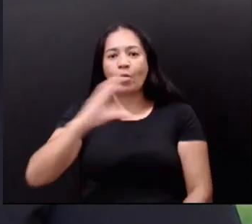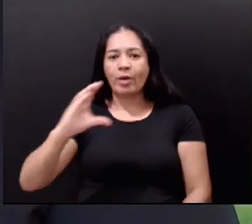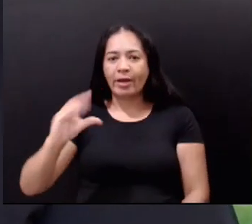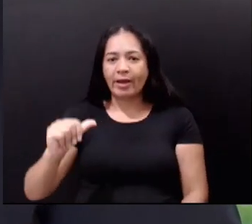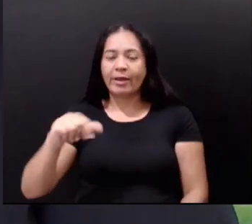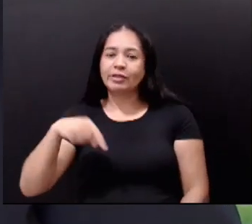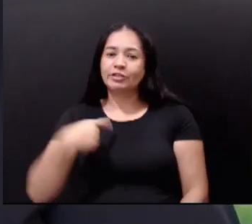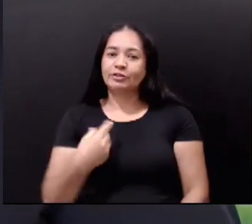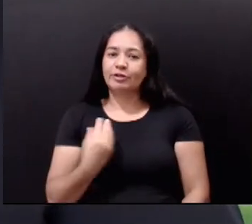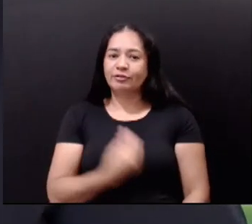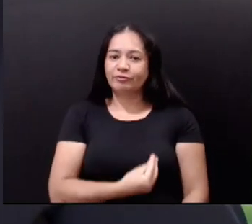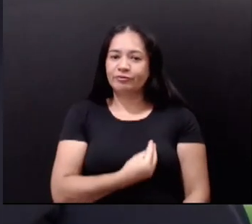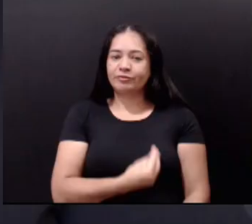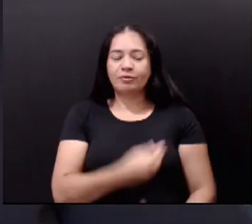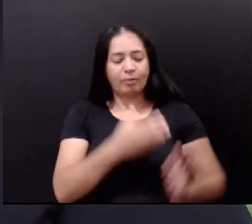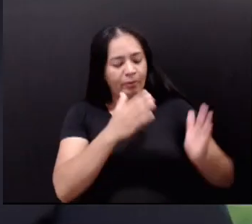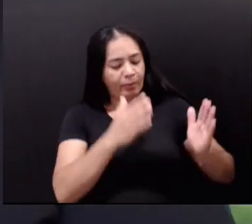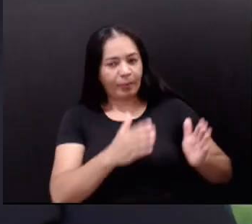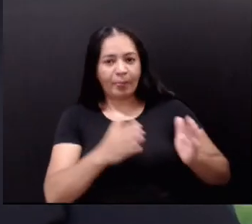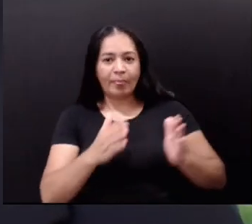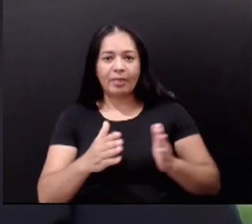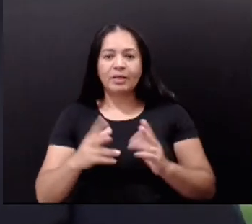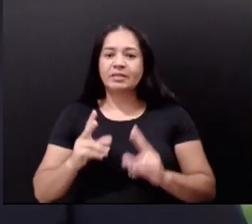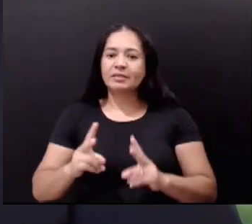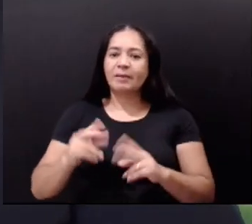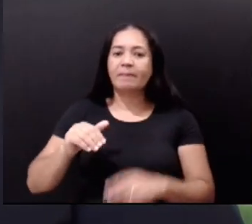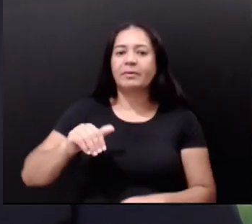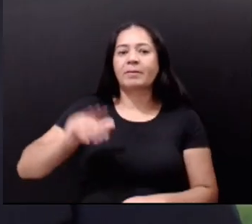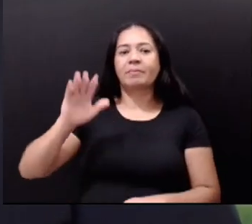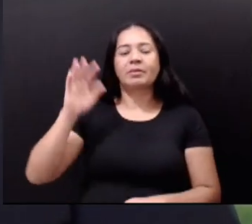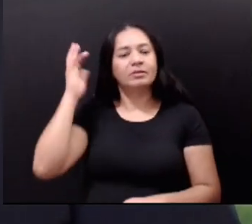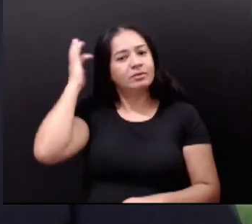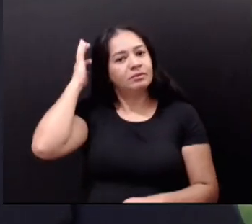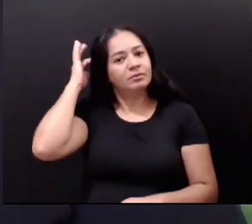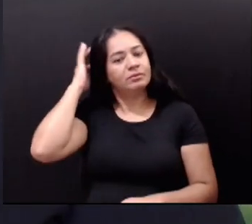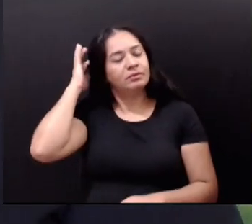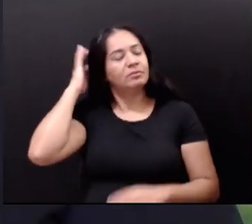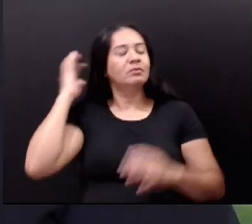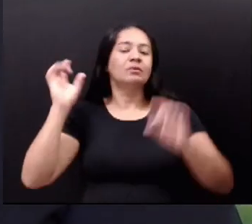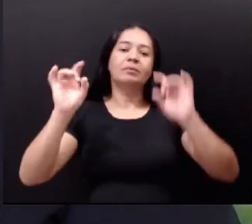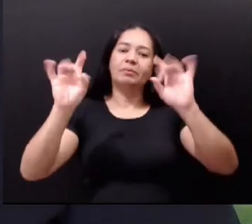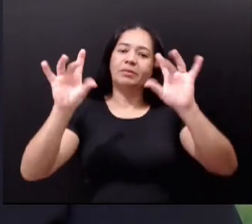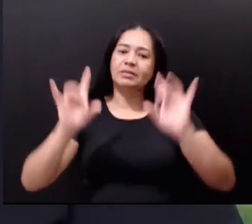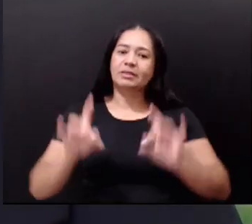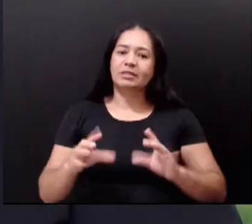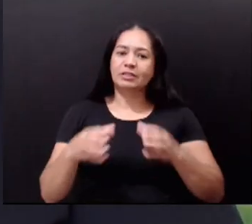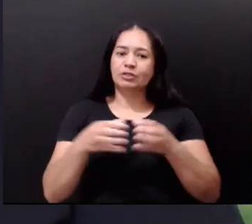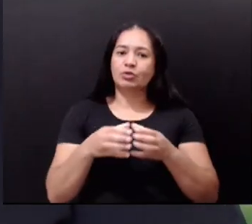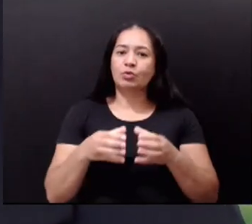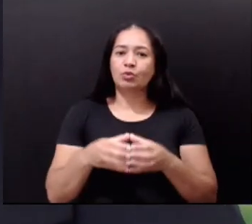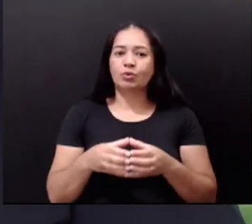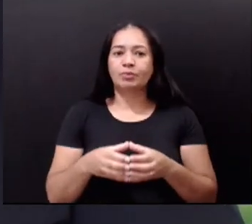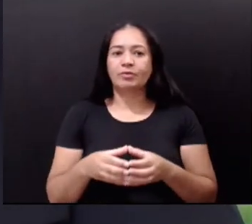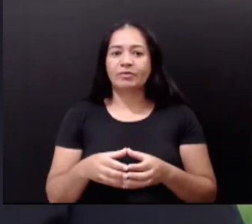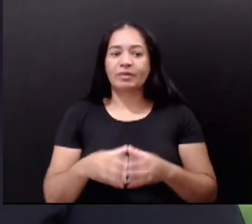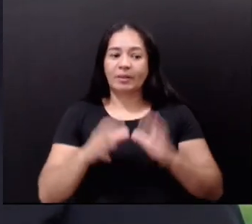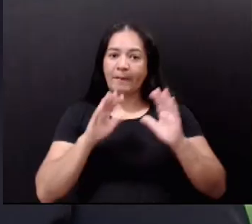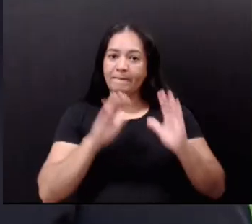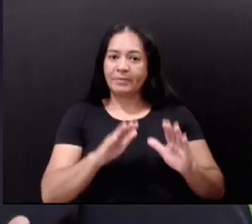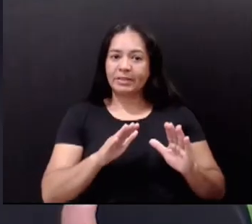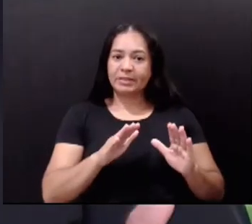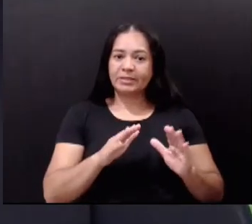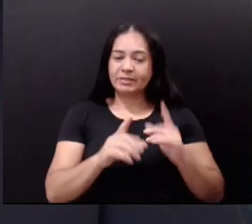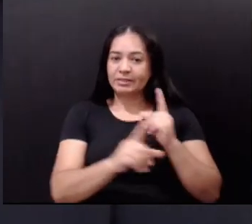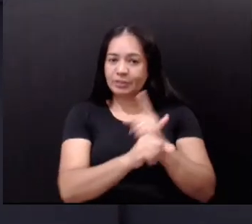etapas. E cada vez mais a equipe tem que estar especializada, aperfeiçoada para esse atendimento, né?